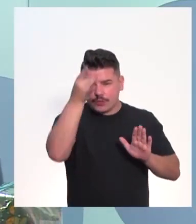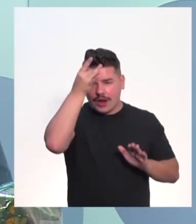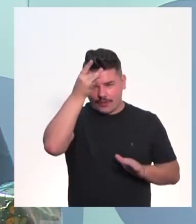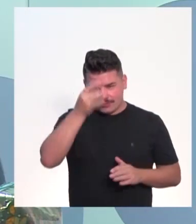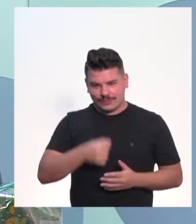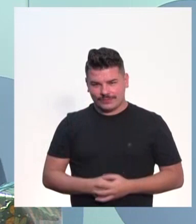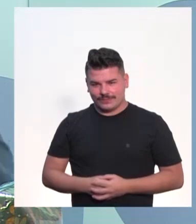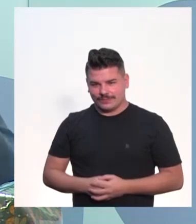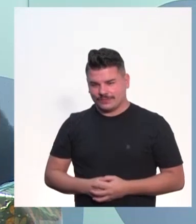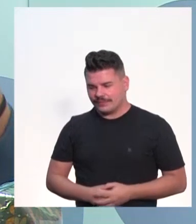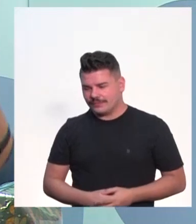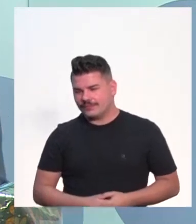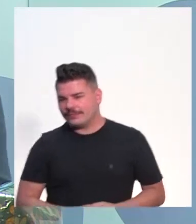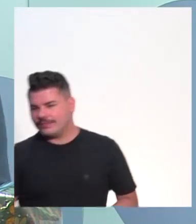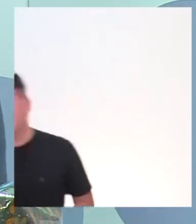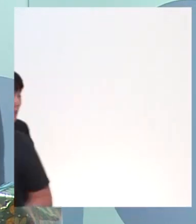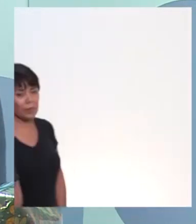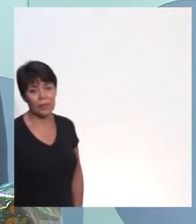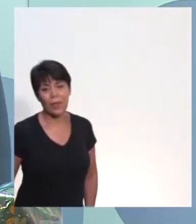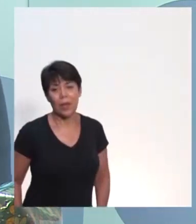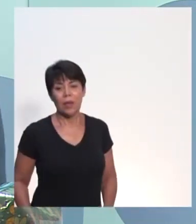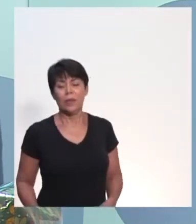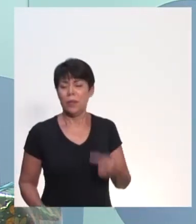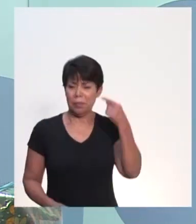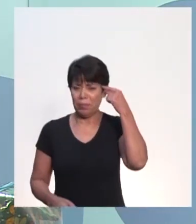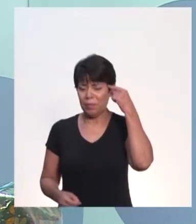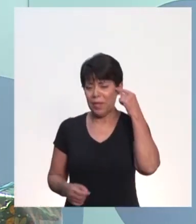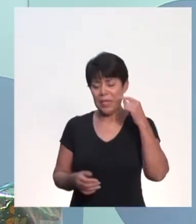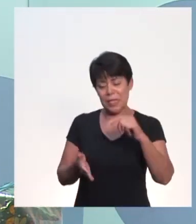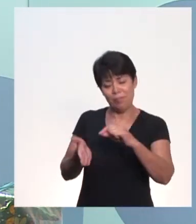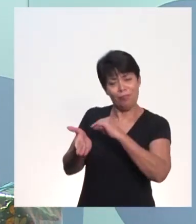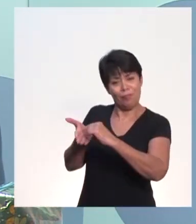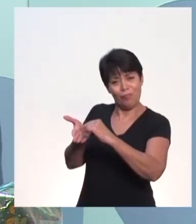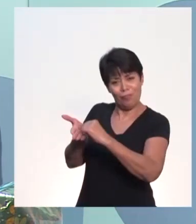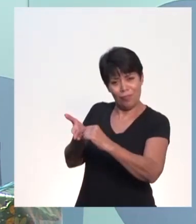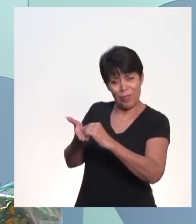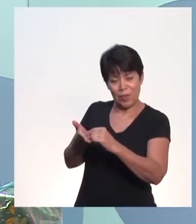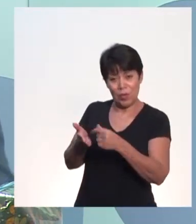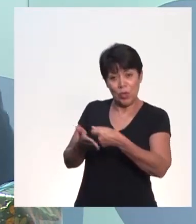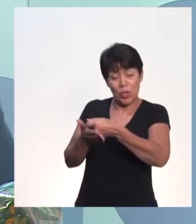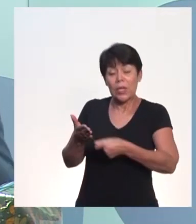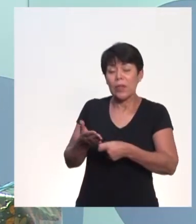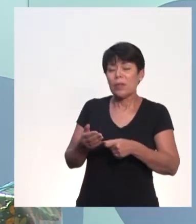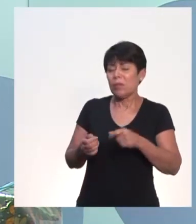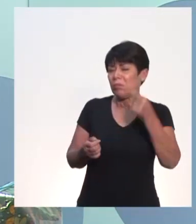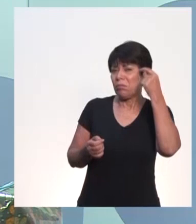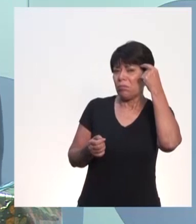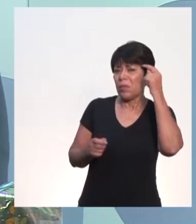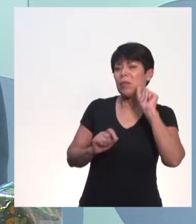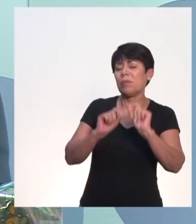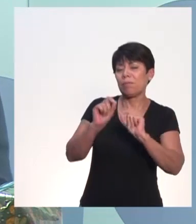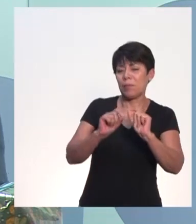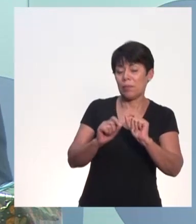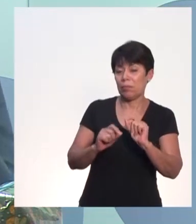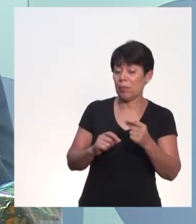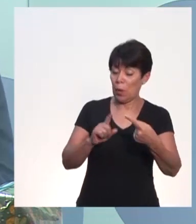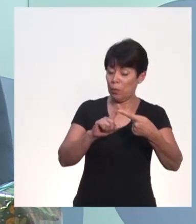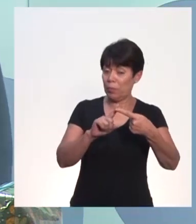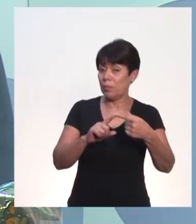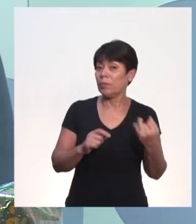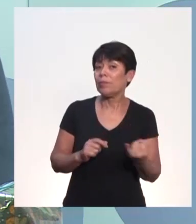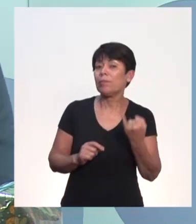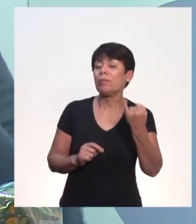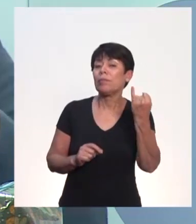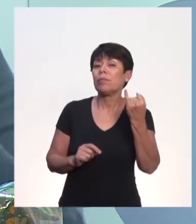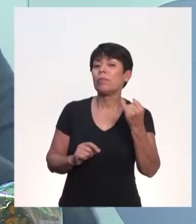Bom, quando a gente pensa na técnica de grifar texto, o que a gente tem que ter em mente? Primeira coisa importante é,